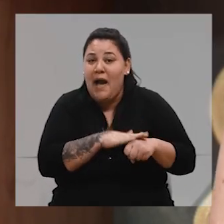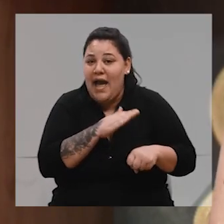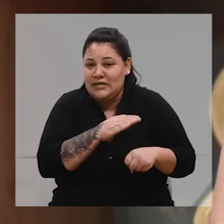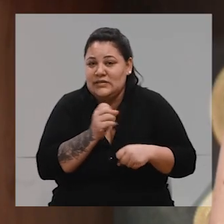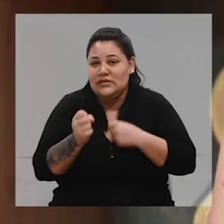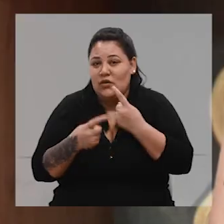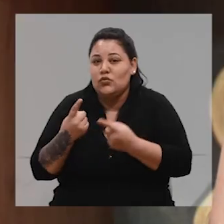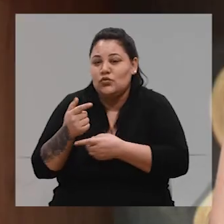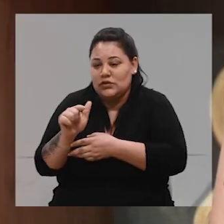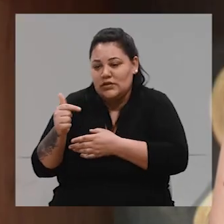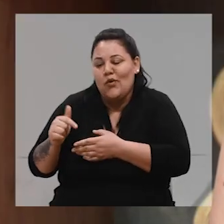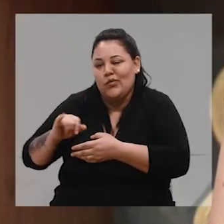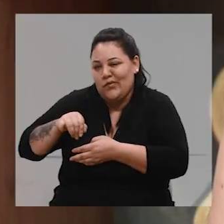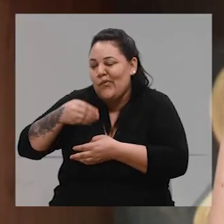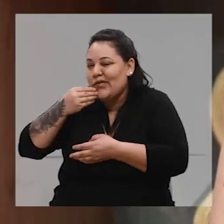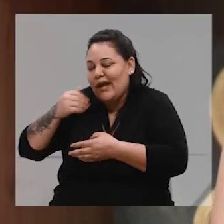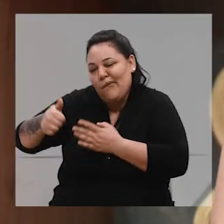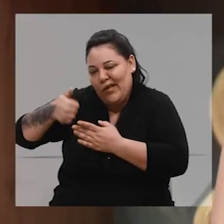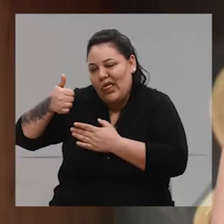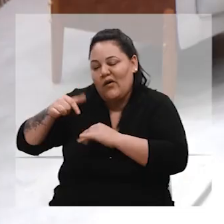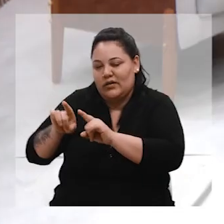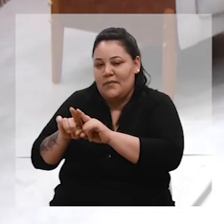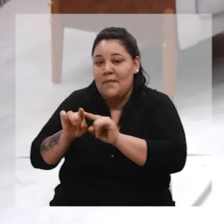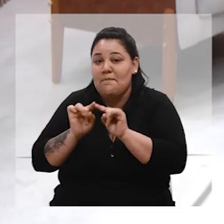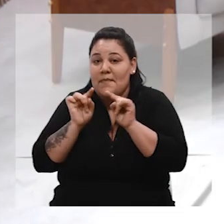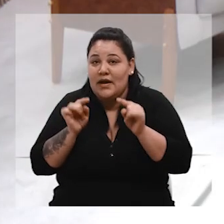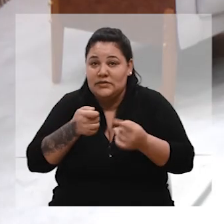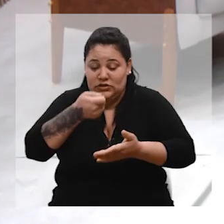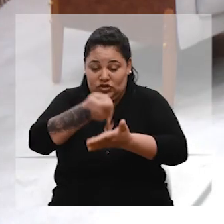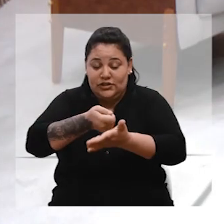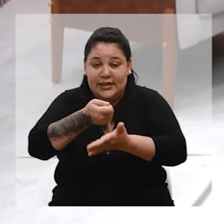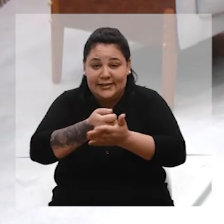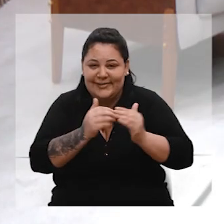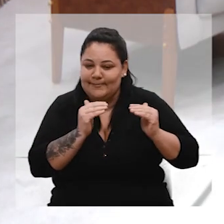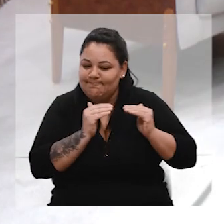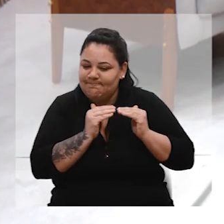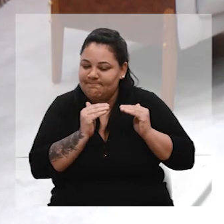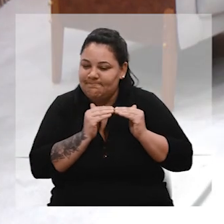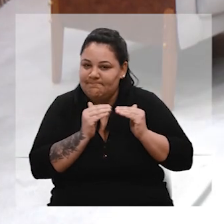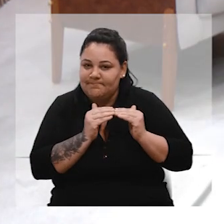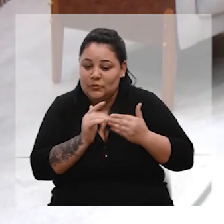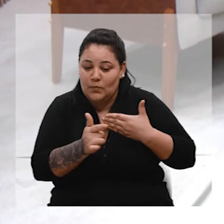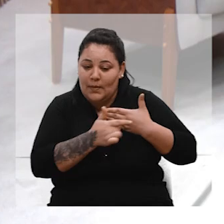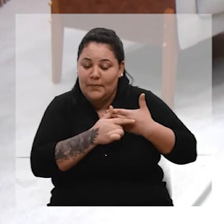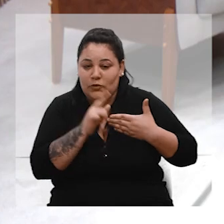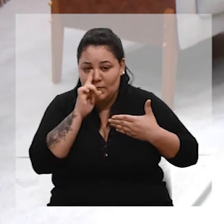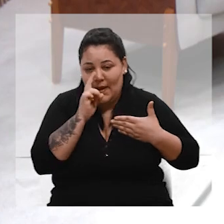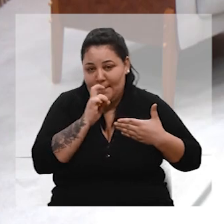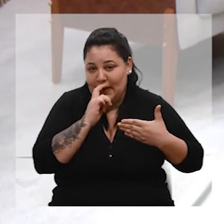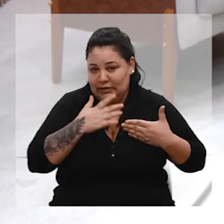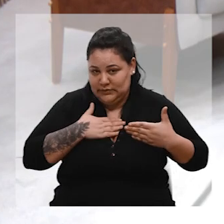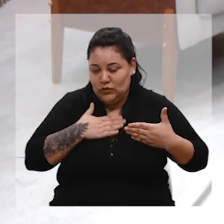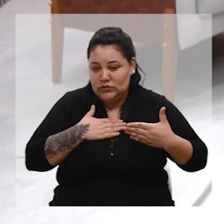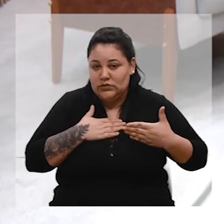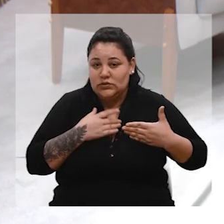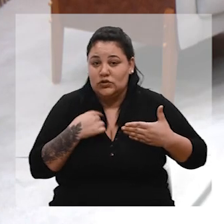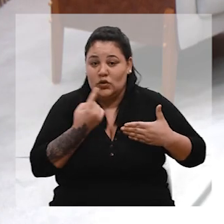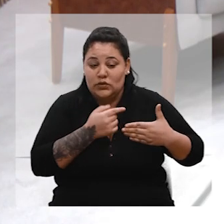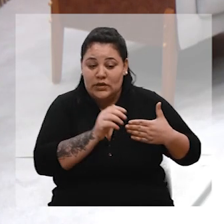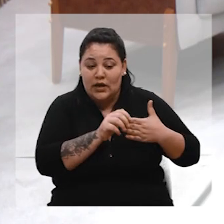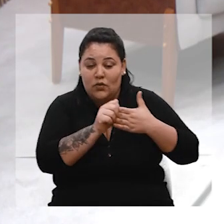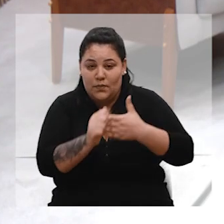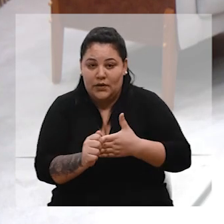mais, né, do que aqueles que têm outras oportunidades. Mas a gente tenta, na medida do possível, né, no papel da gente